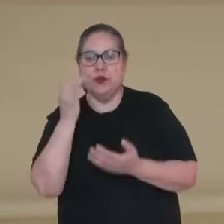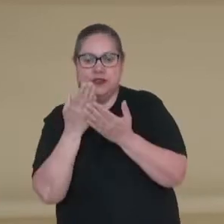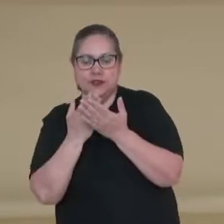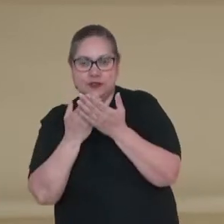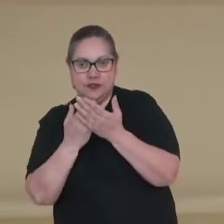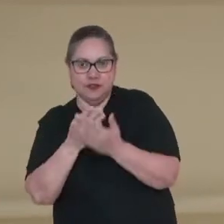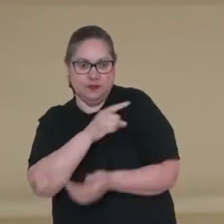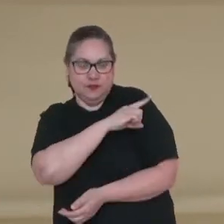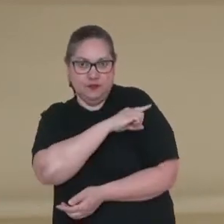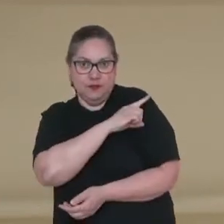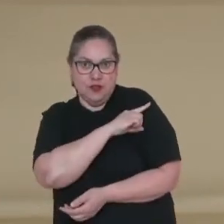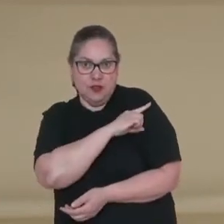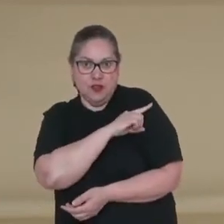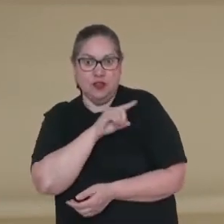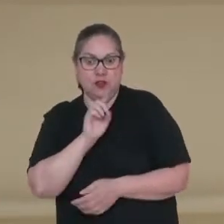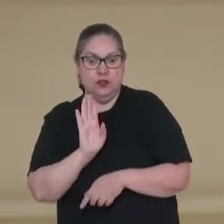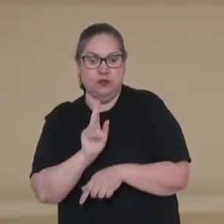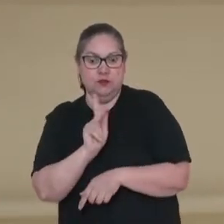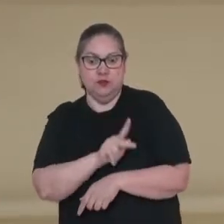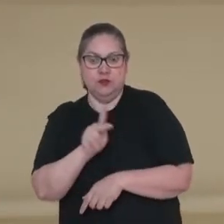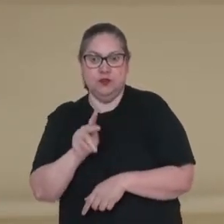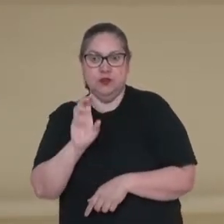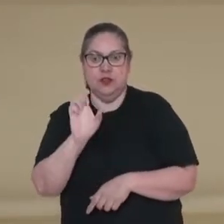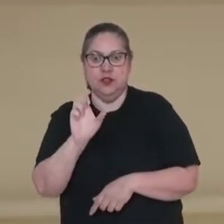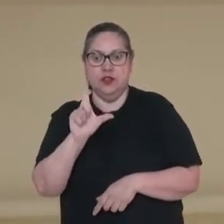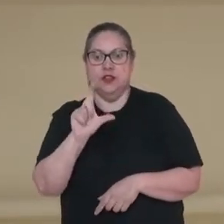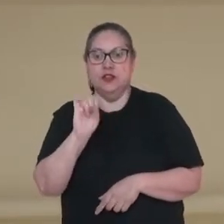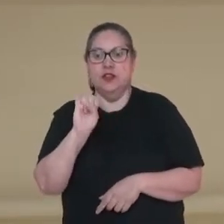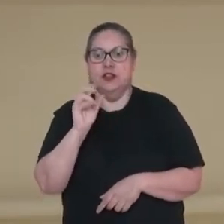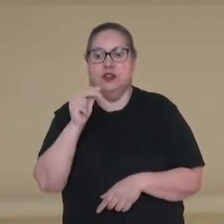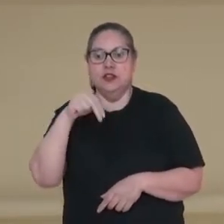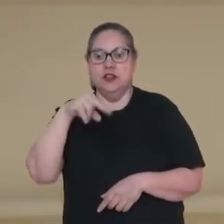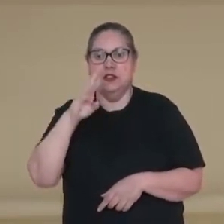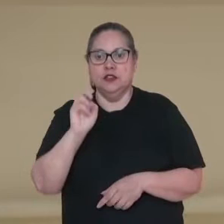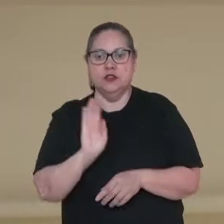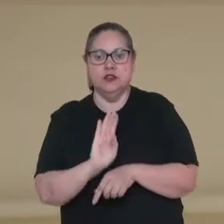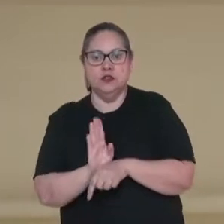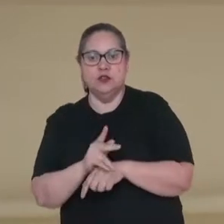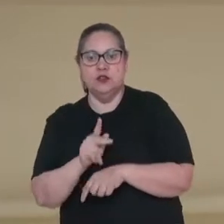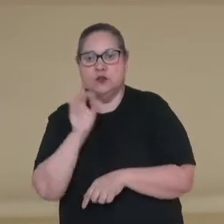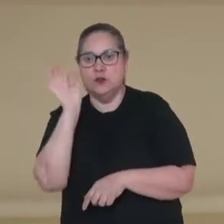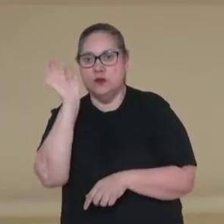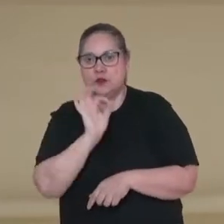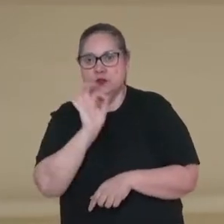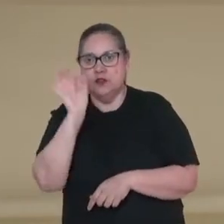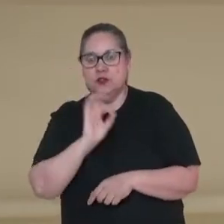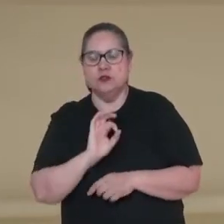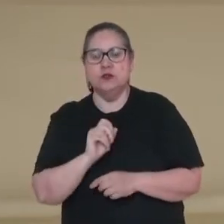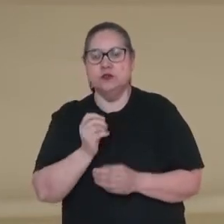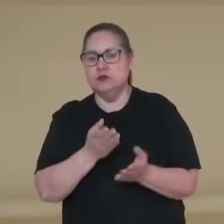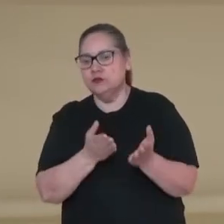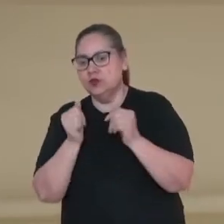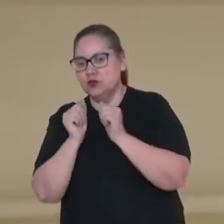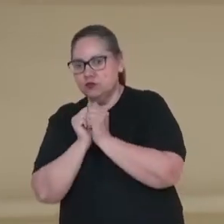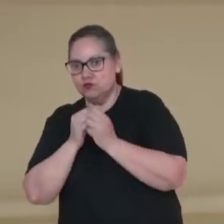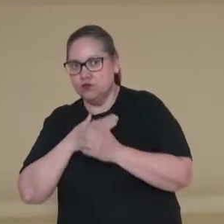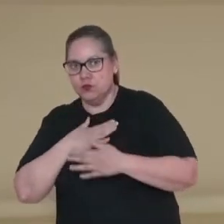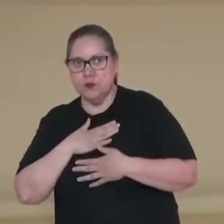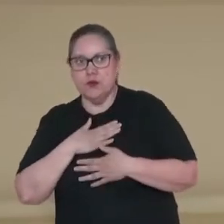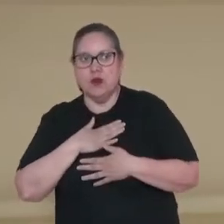Olá, estudante da primeira série. Eu sou a professora Eliane e nesse vídeo nós vamos falar sobre porcentagem. Então acompanhe aqui